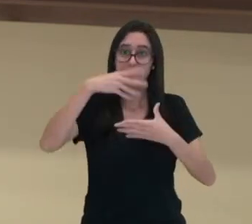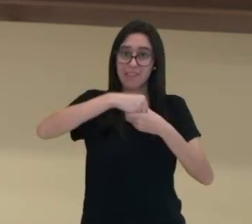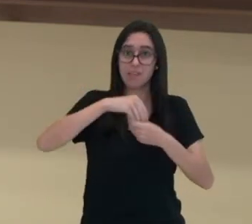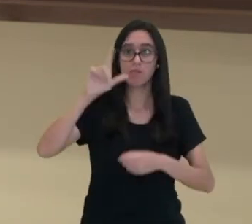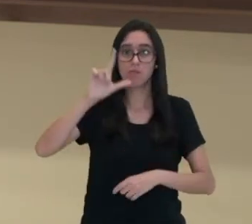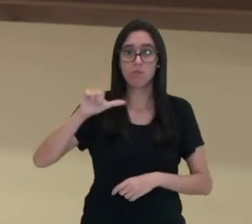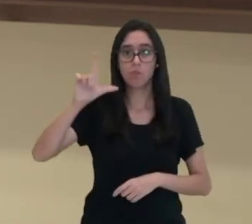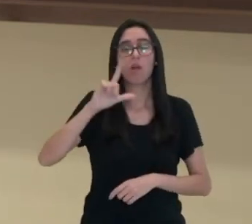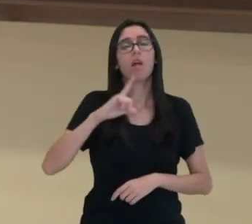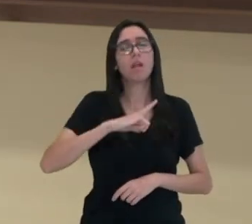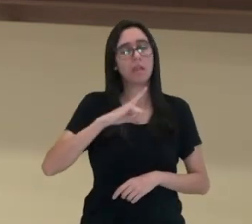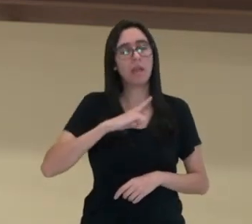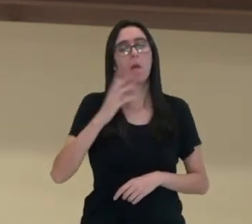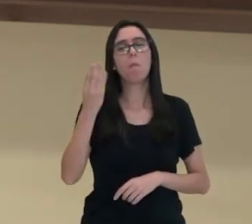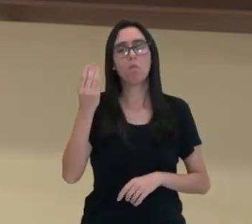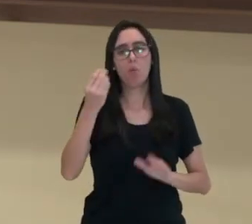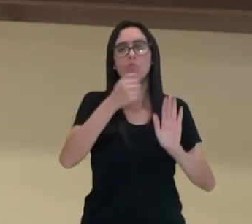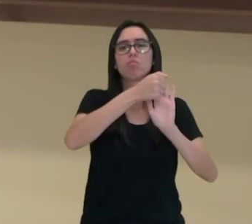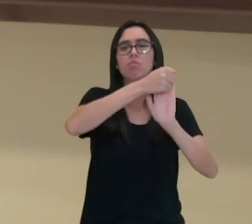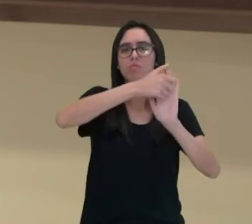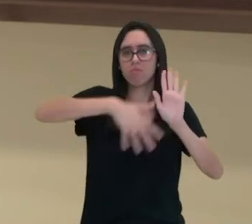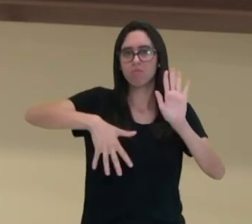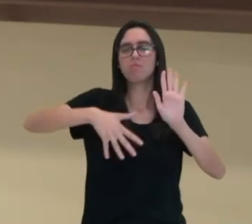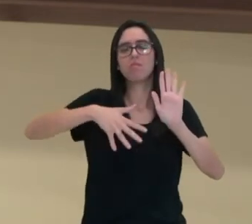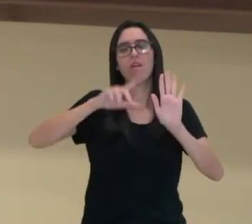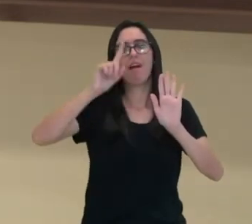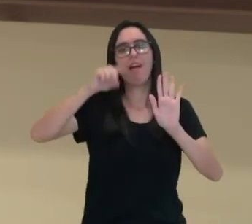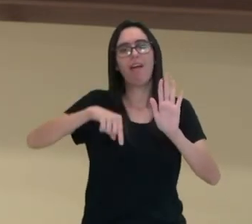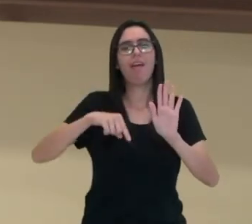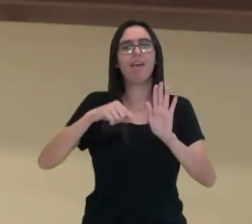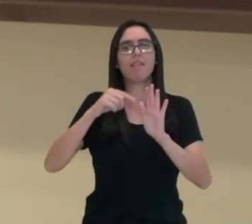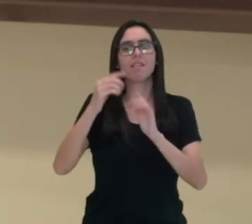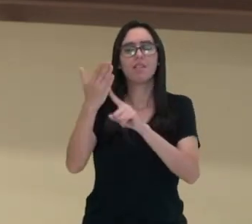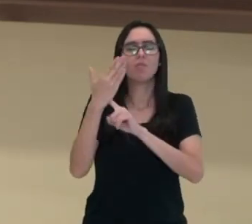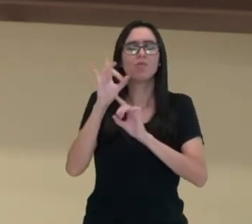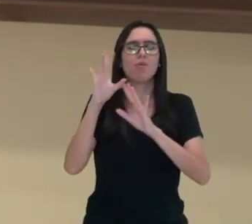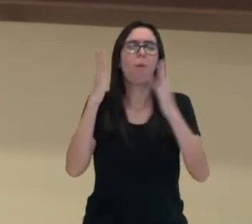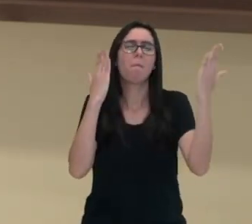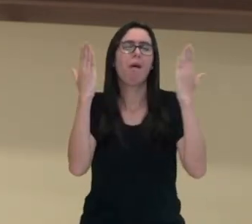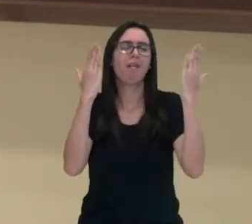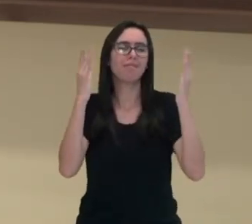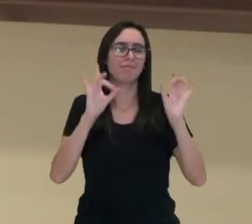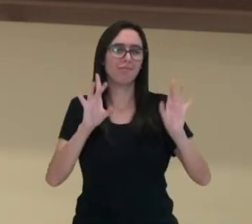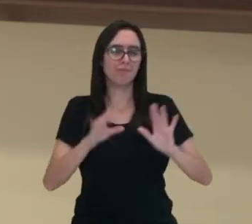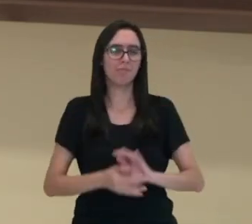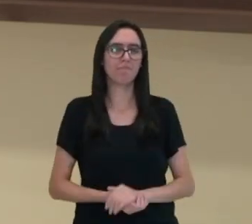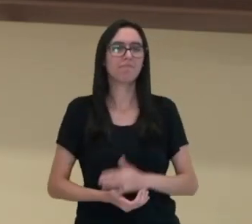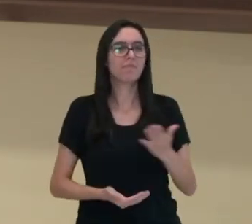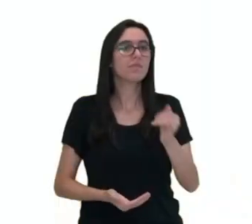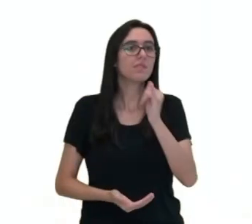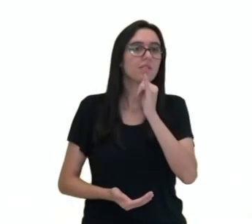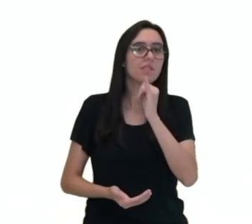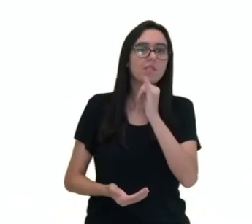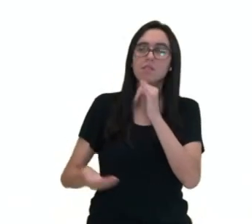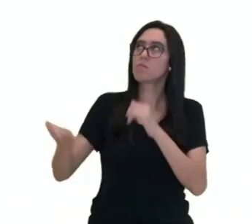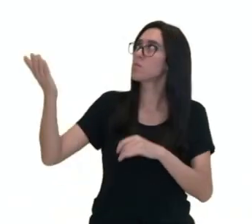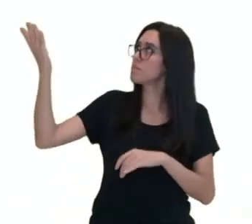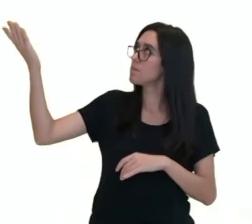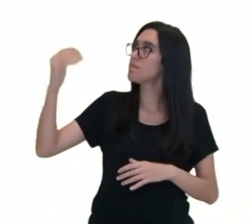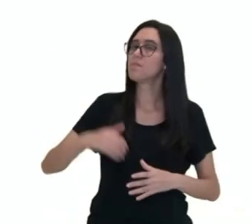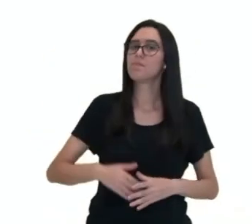ver mais elas sendo utilizadas no sentido figurado, né? Como figuras de linguagem. Então a gente tem um exemplo aqui de